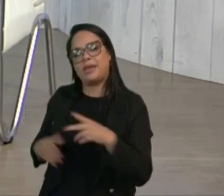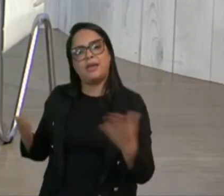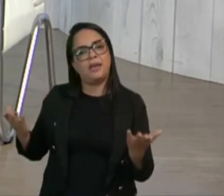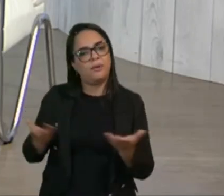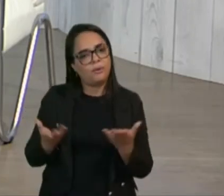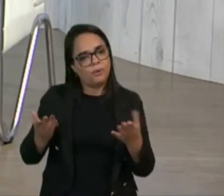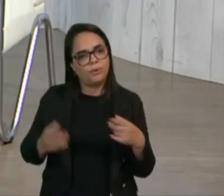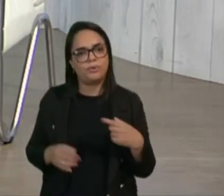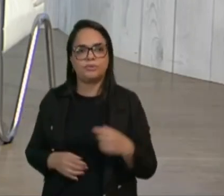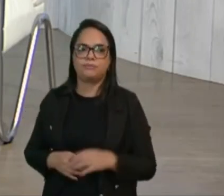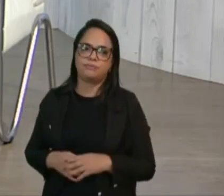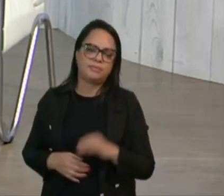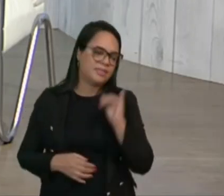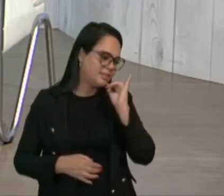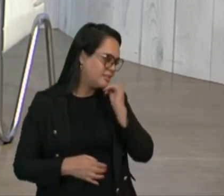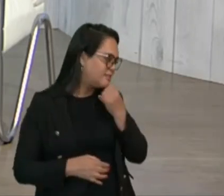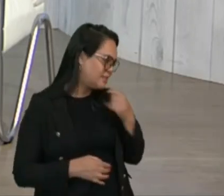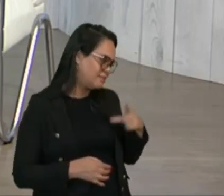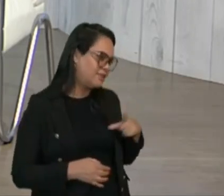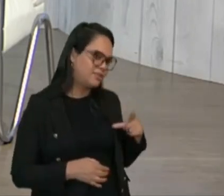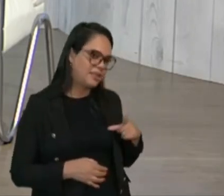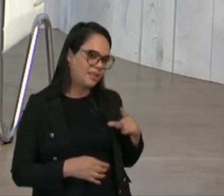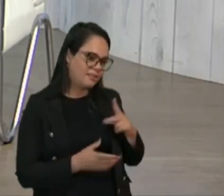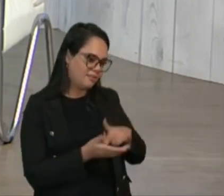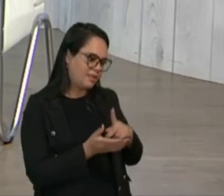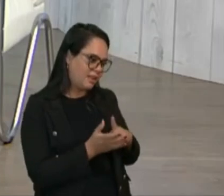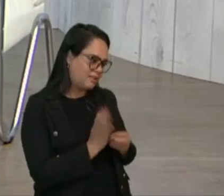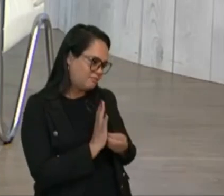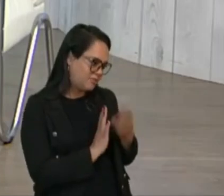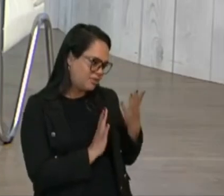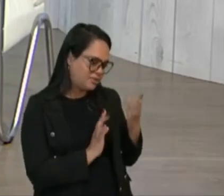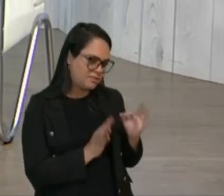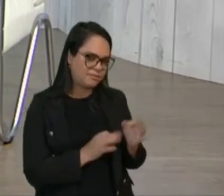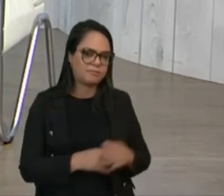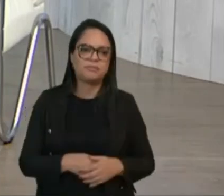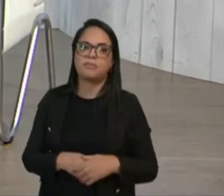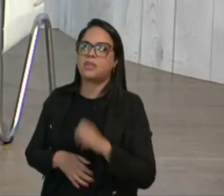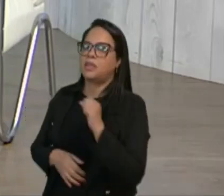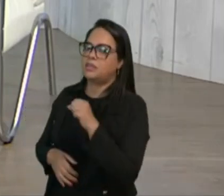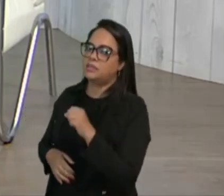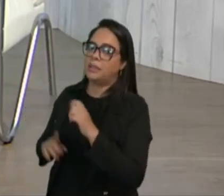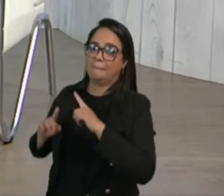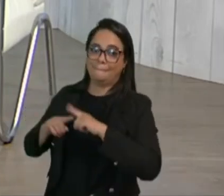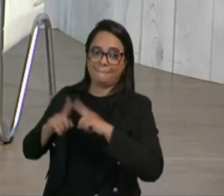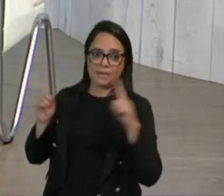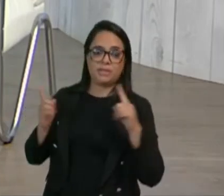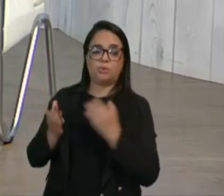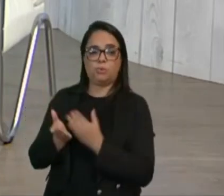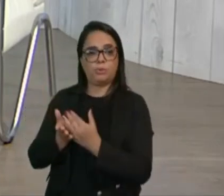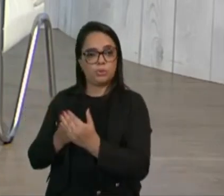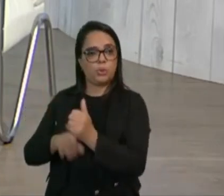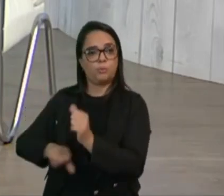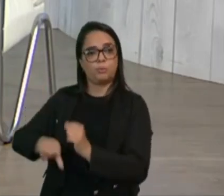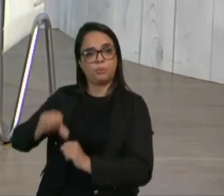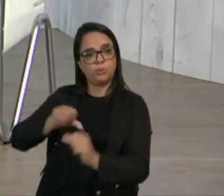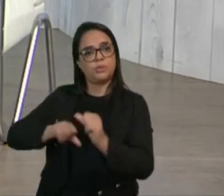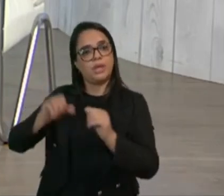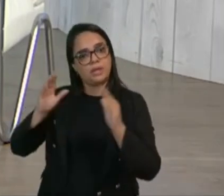nós temos aí, Infelizmente, existem isso, muitos casos disso. mas a situação está mudando,